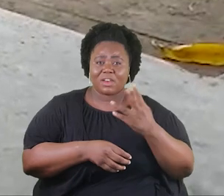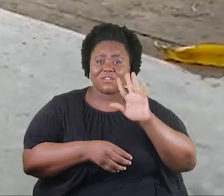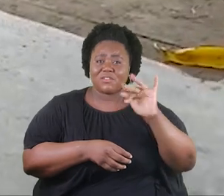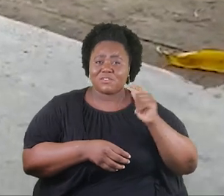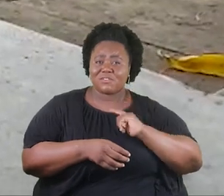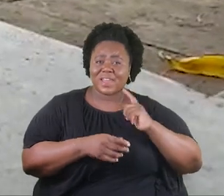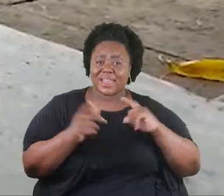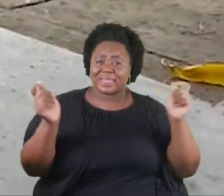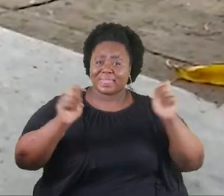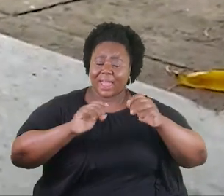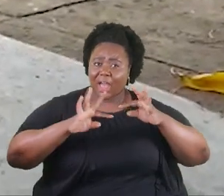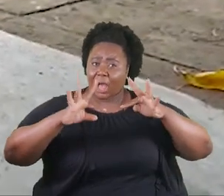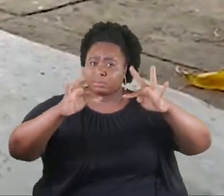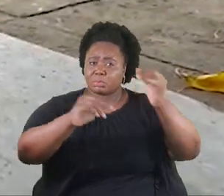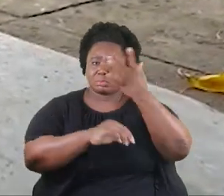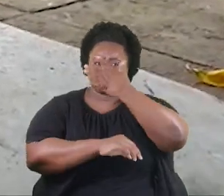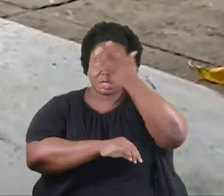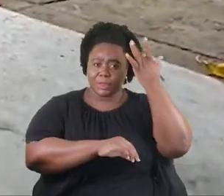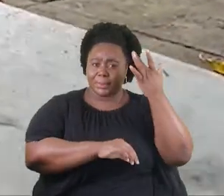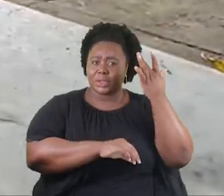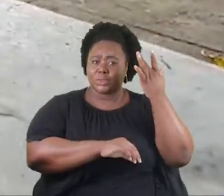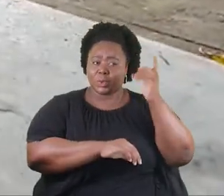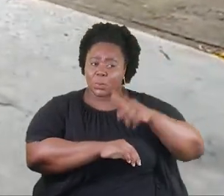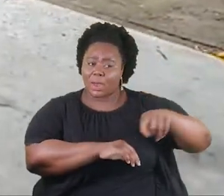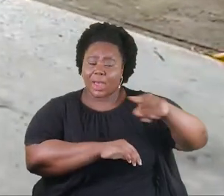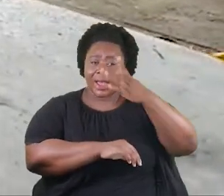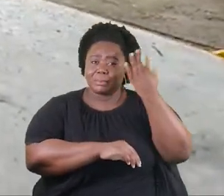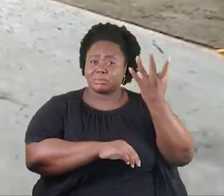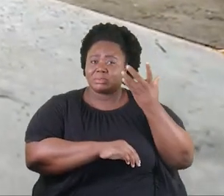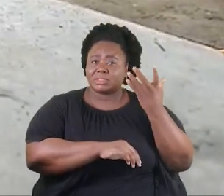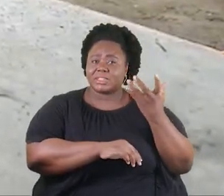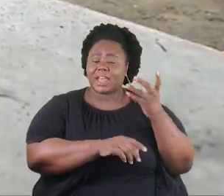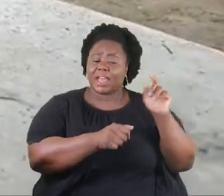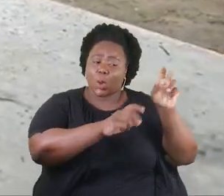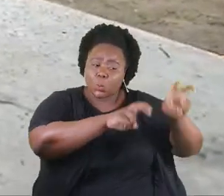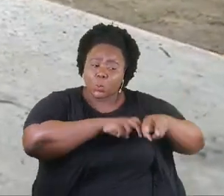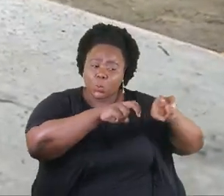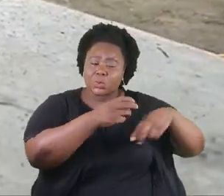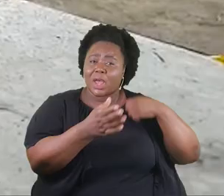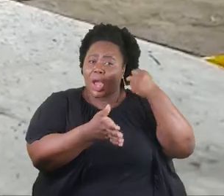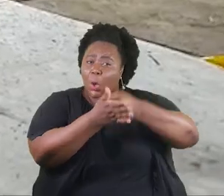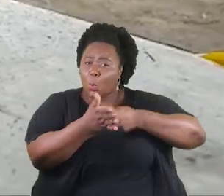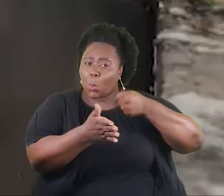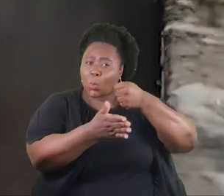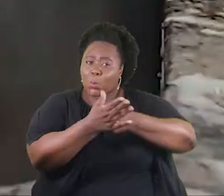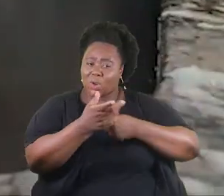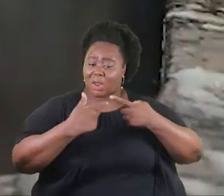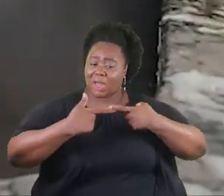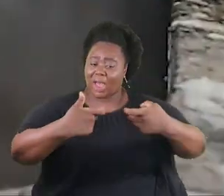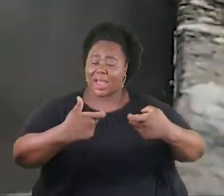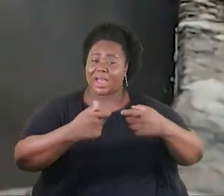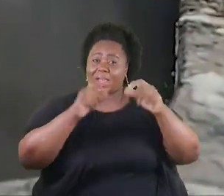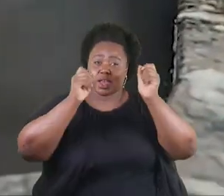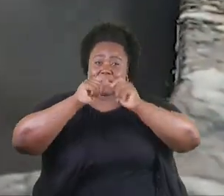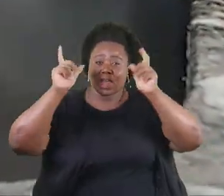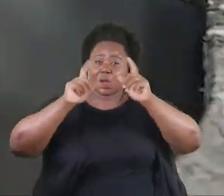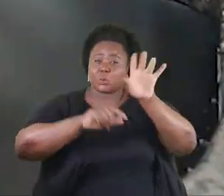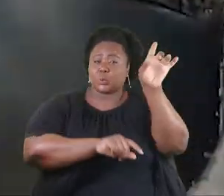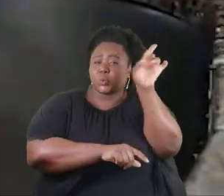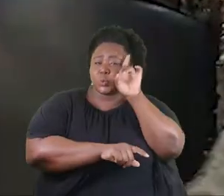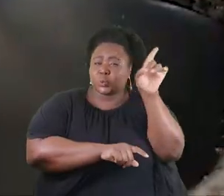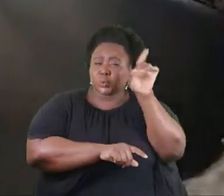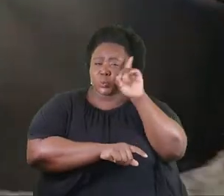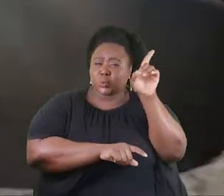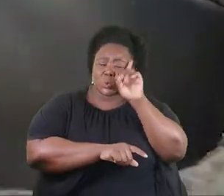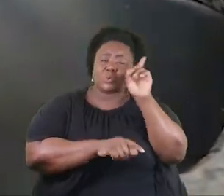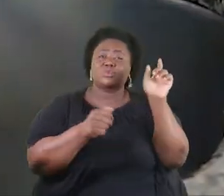também se estenderá àqueles que cultivaram seu solo, lutaram suas guerras e acordaram de sol a